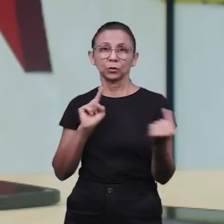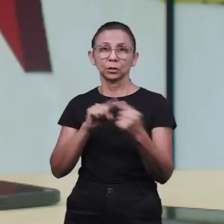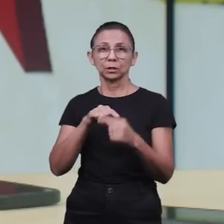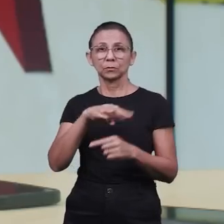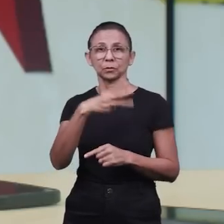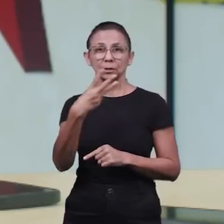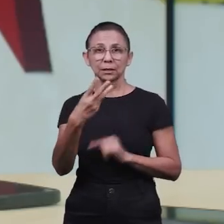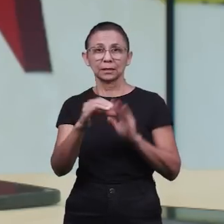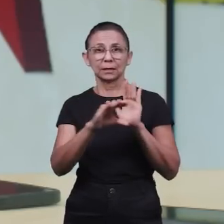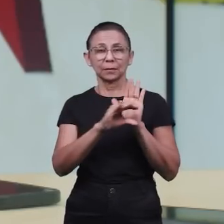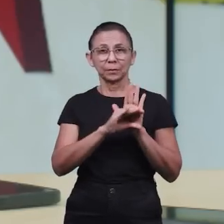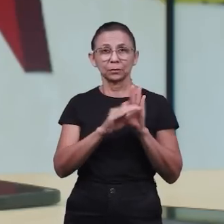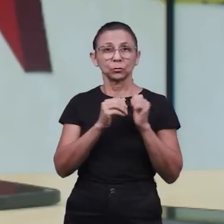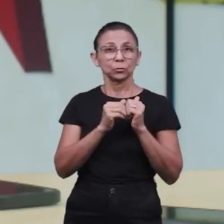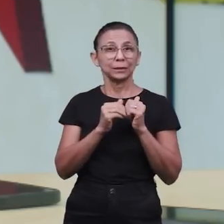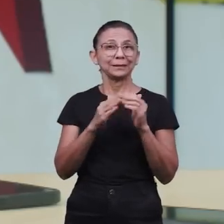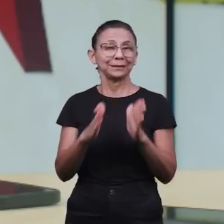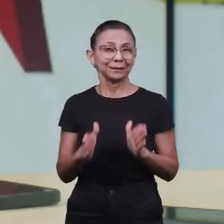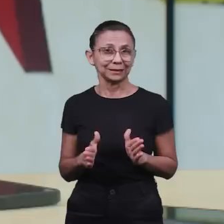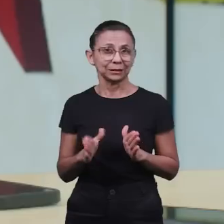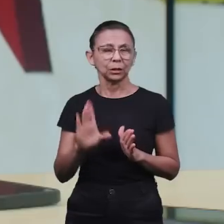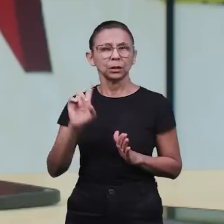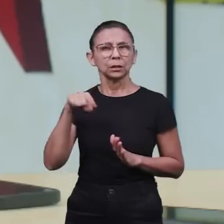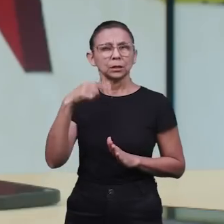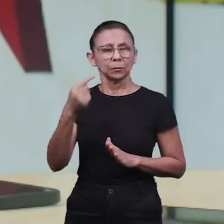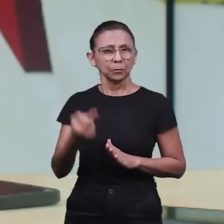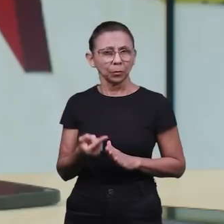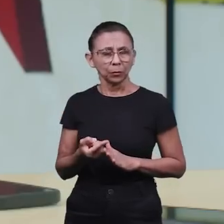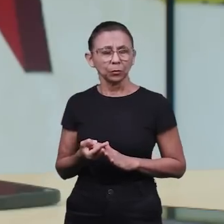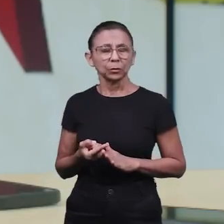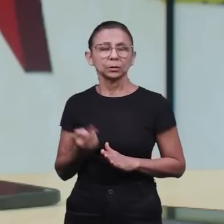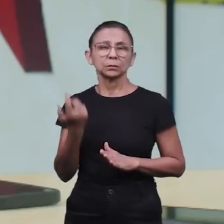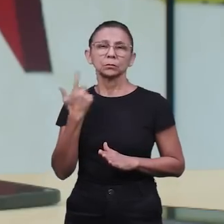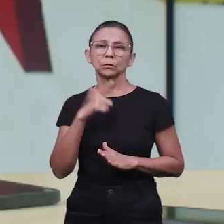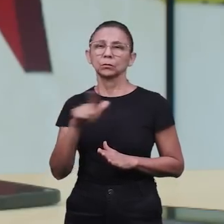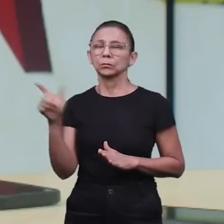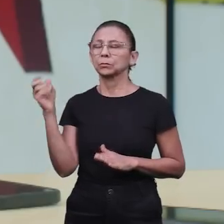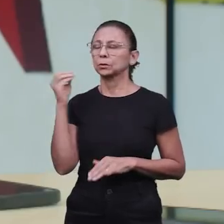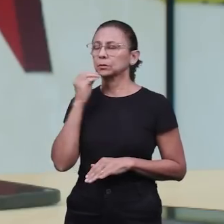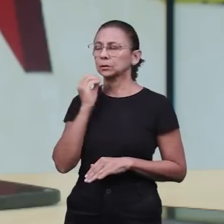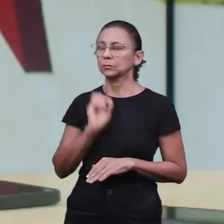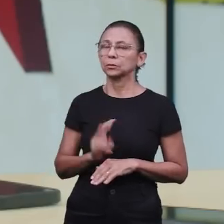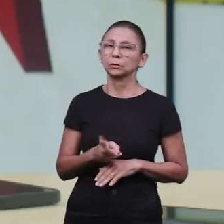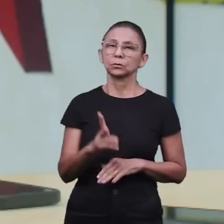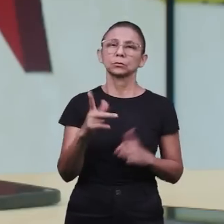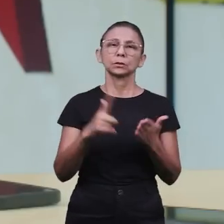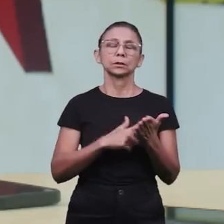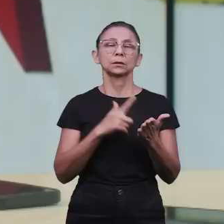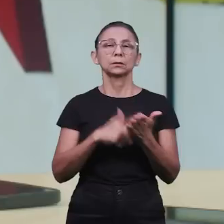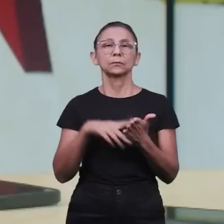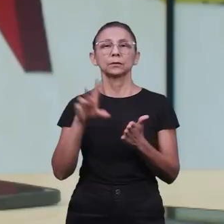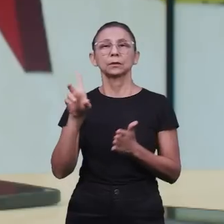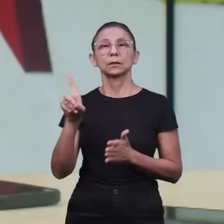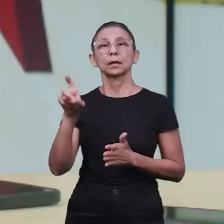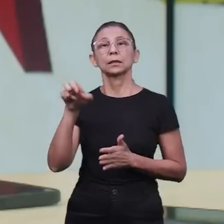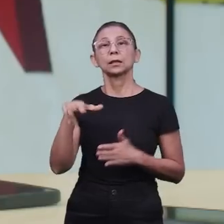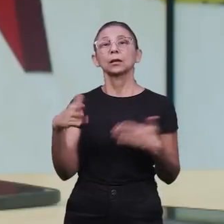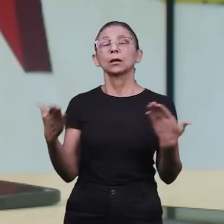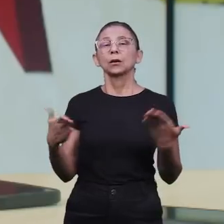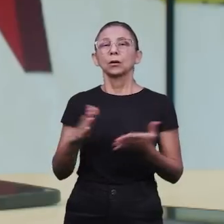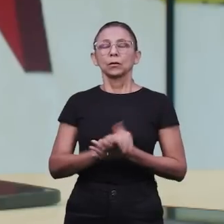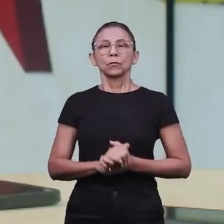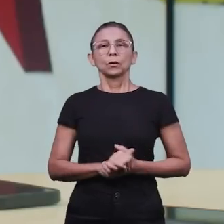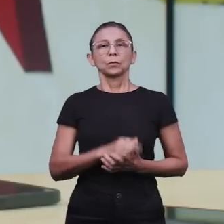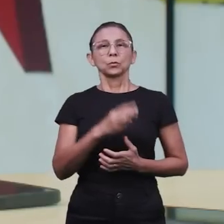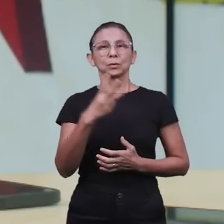nessa sequência, depois teremos outras oportunidades até para continuarmos dentro do livro de Daniel, mas agora vamos tratar dos 3